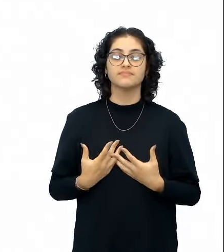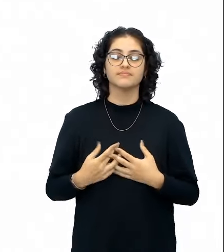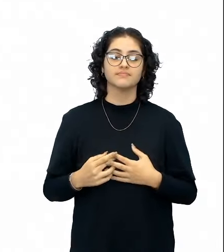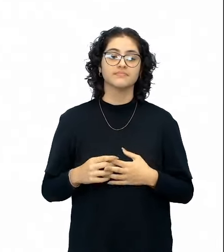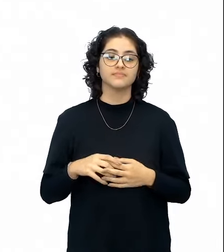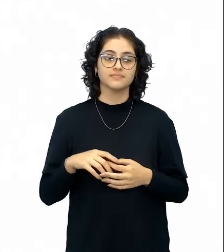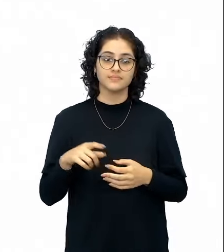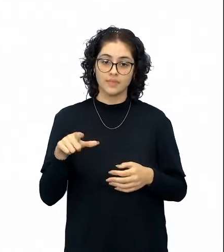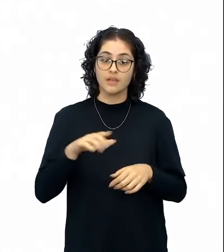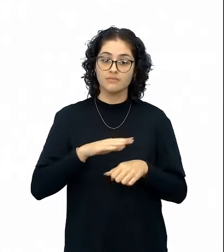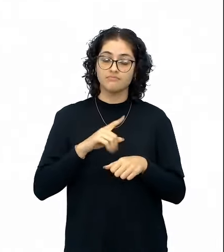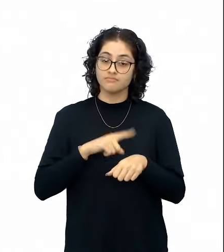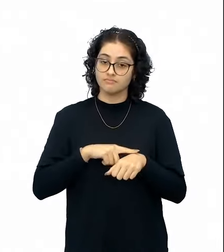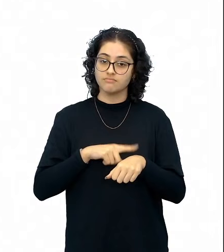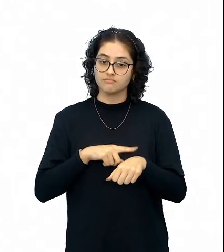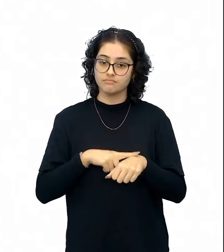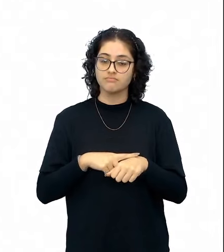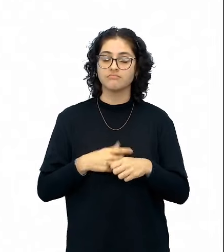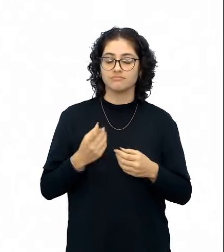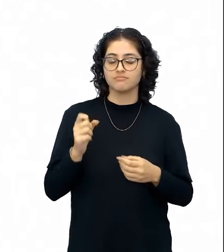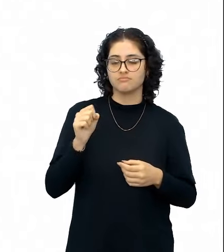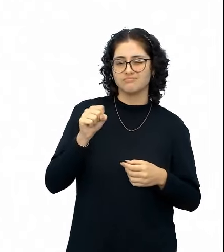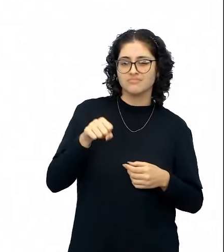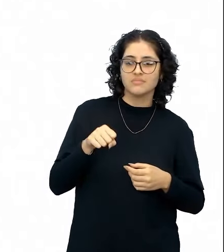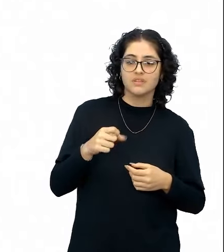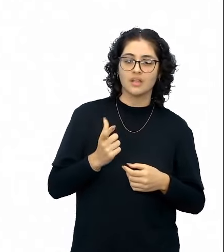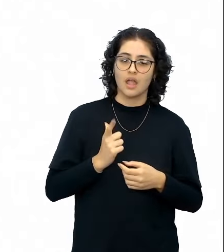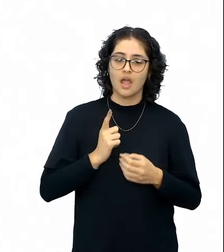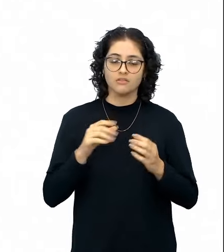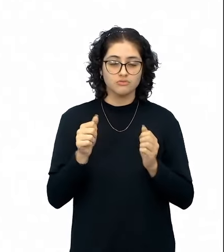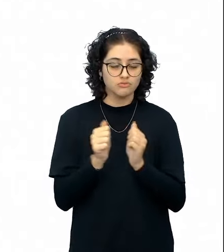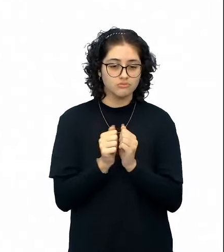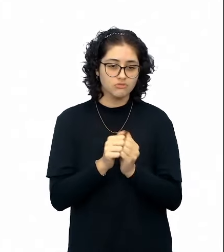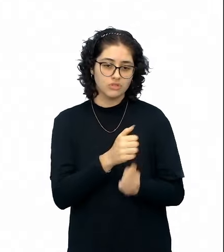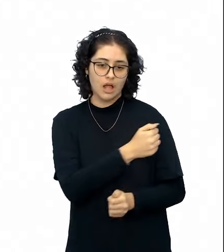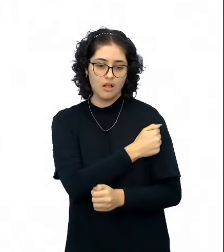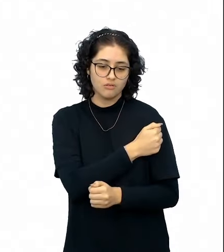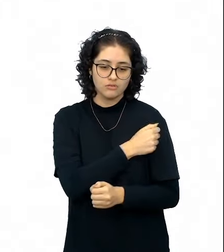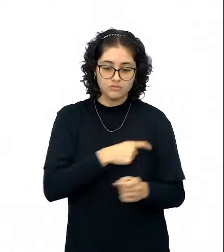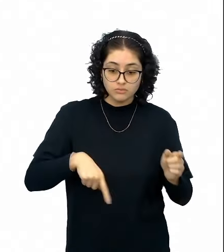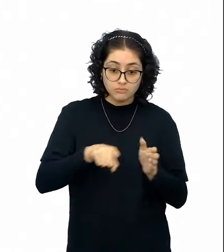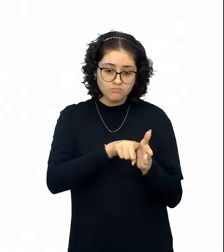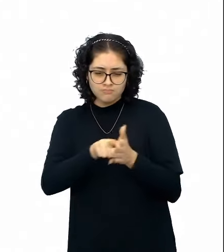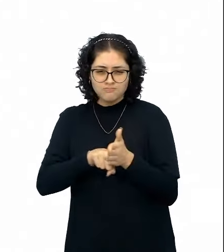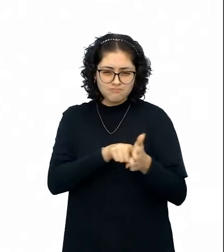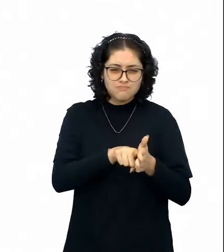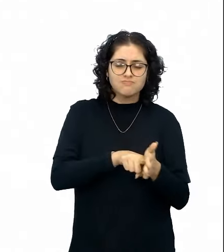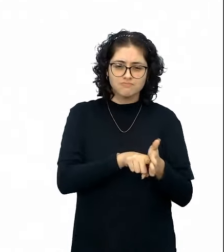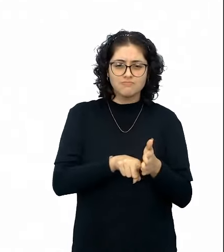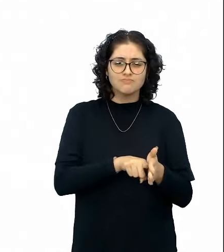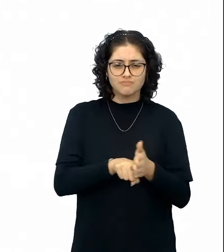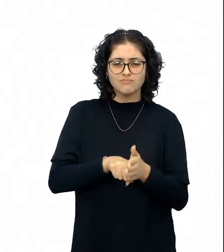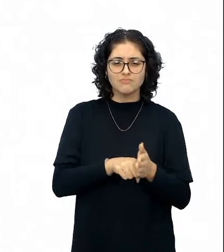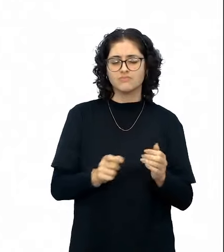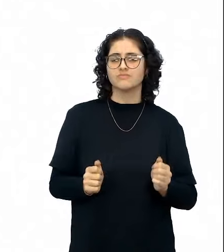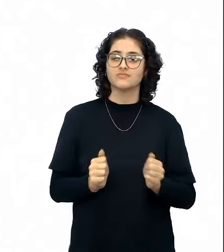É o momento mesmo de estar ali com os alunos, explorando cada quadrinho, cada